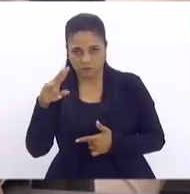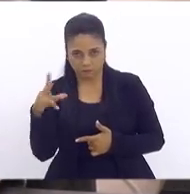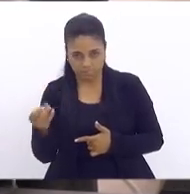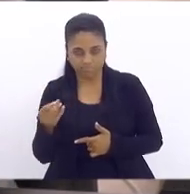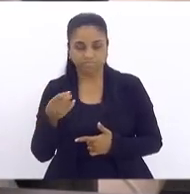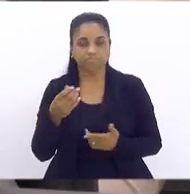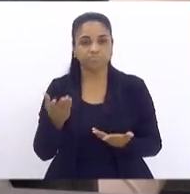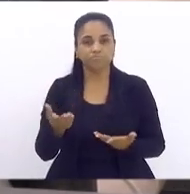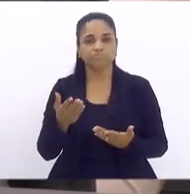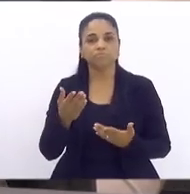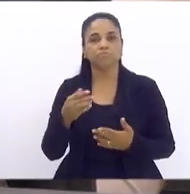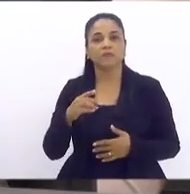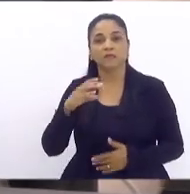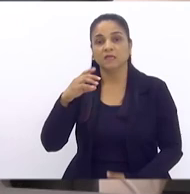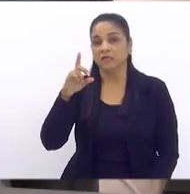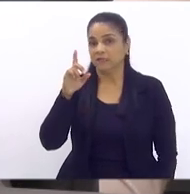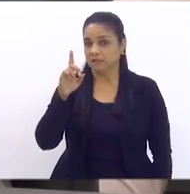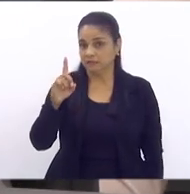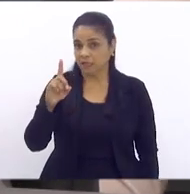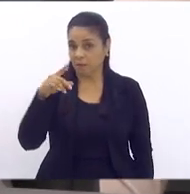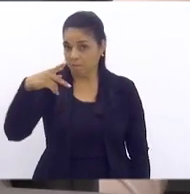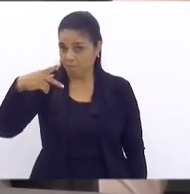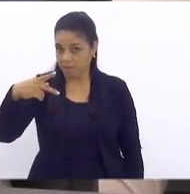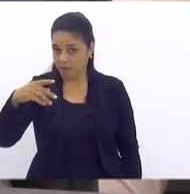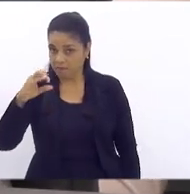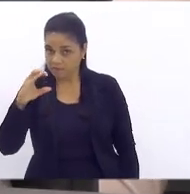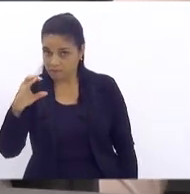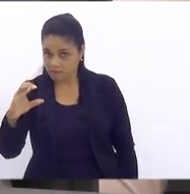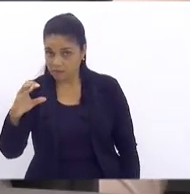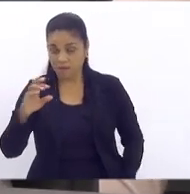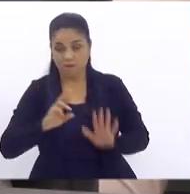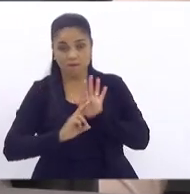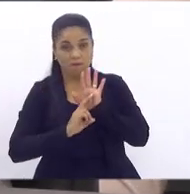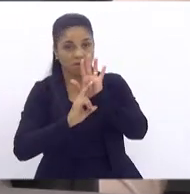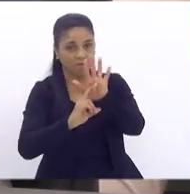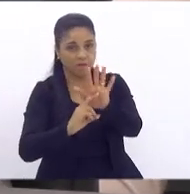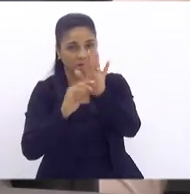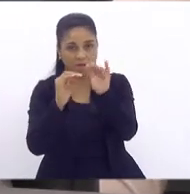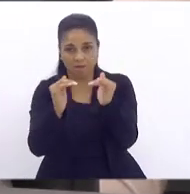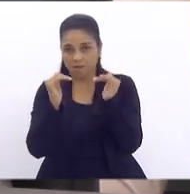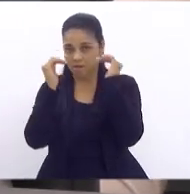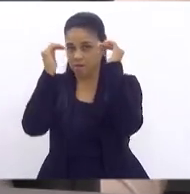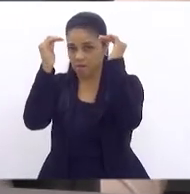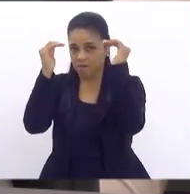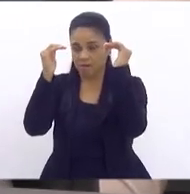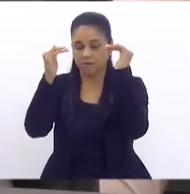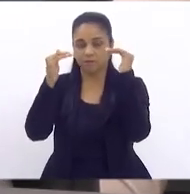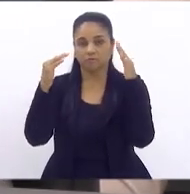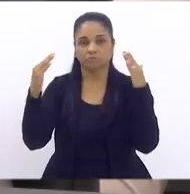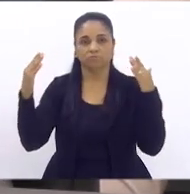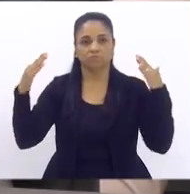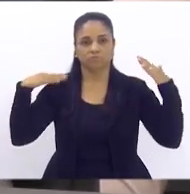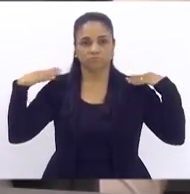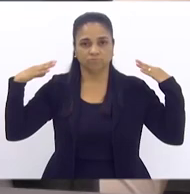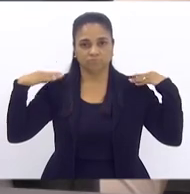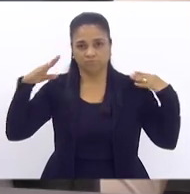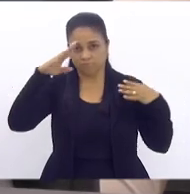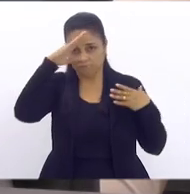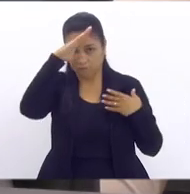Com relação à DPC, cabe à DPC representar a autoridade marítima no que tange